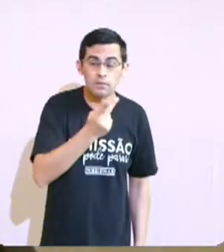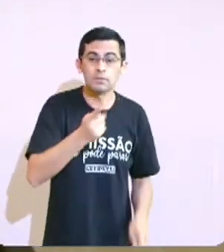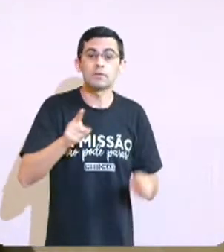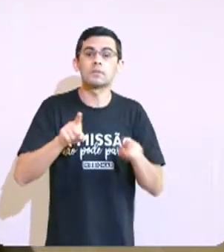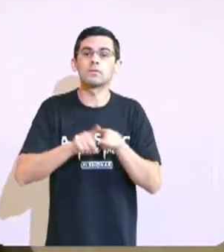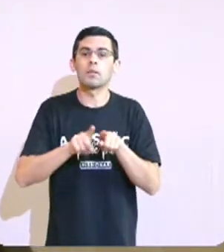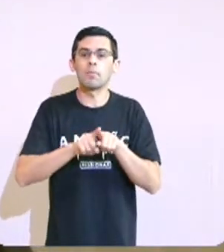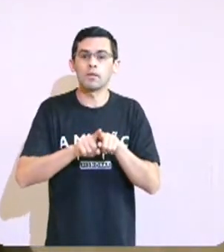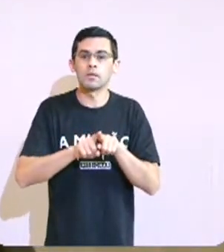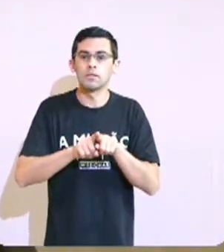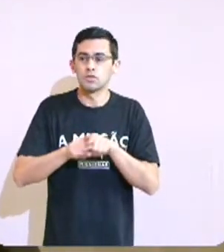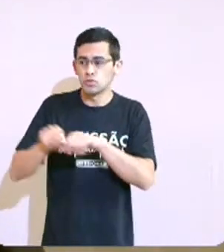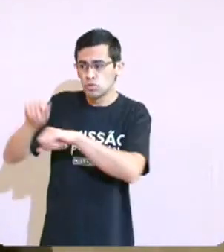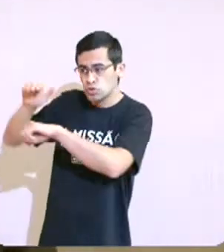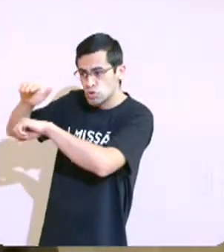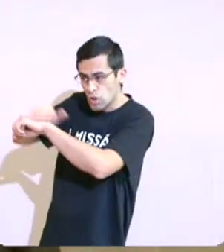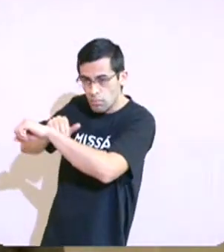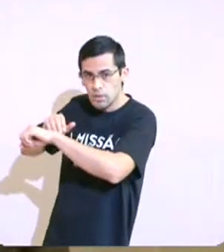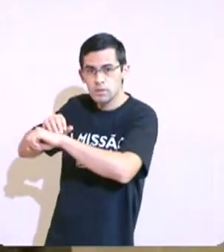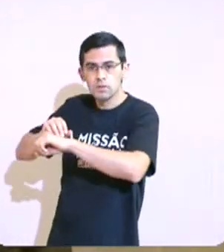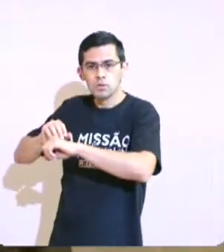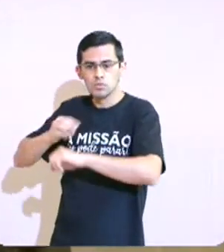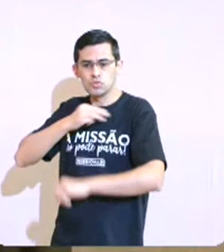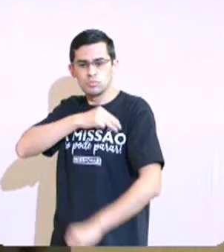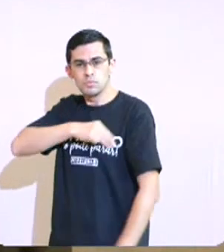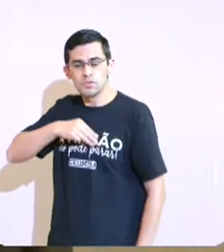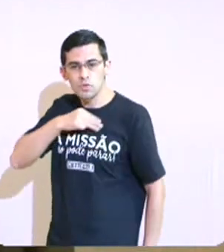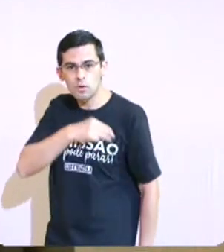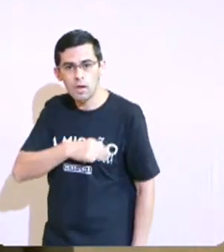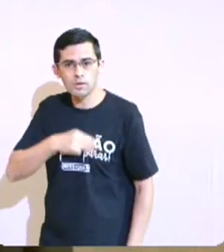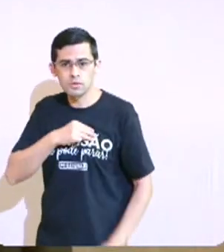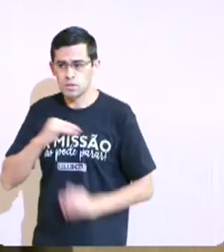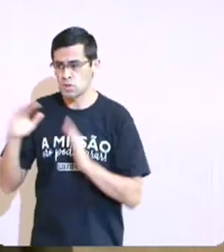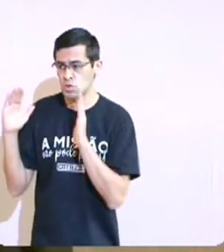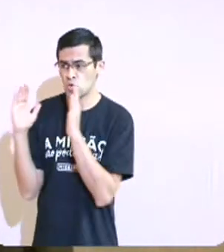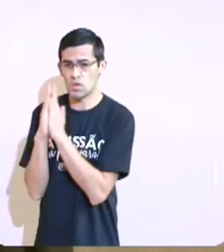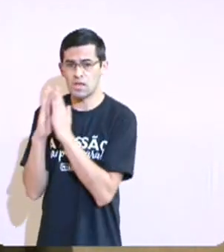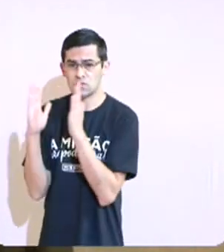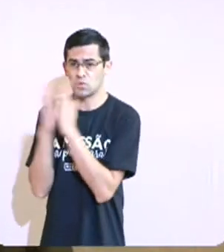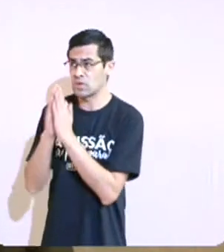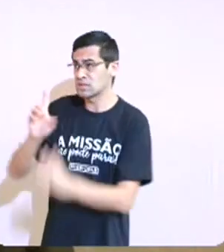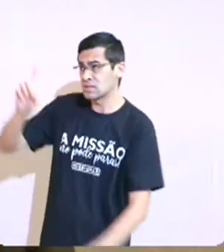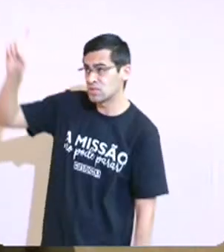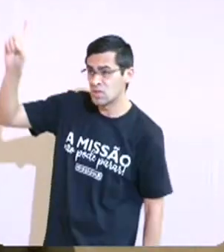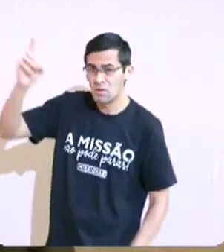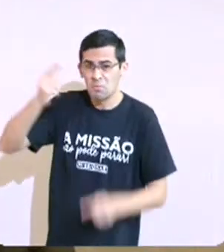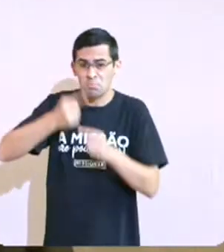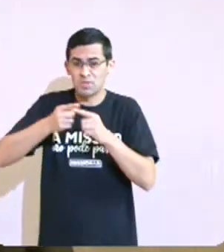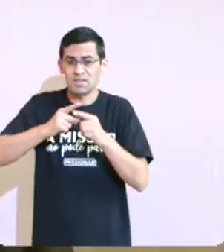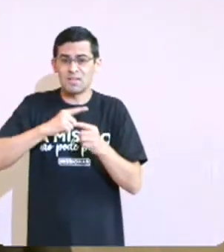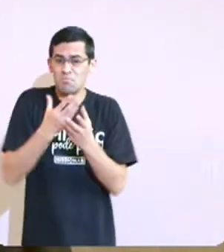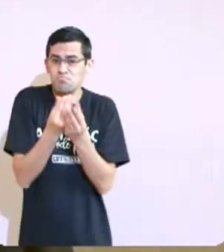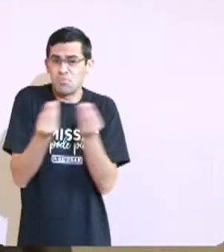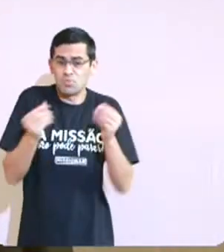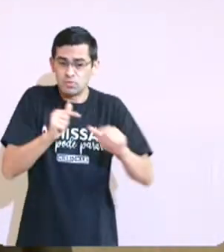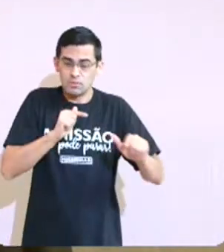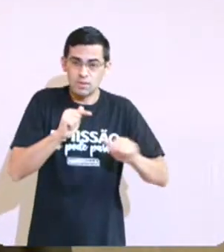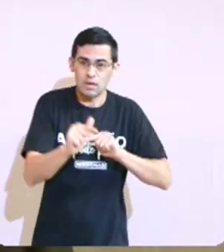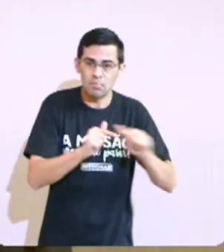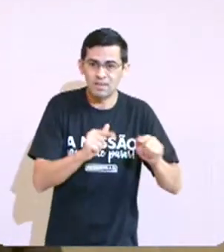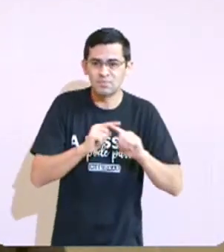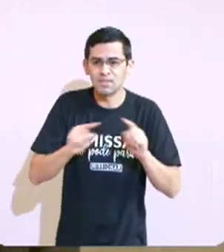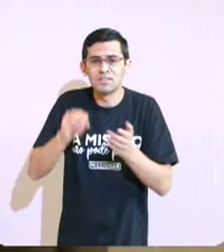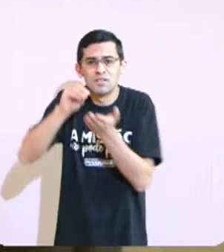falou aos obreiros, missionários, que orassem ao Pai, porque a seara era abundante e os trabalhadores